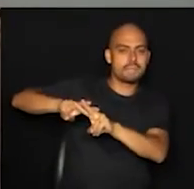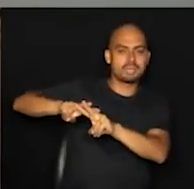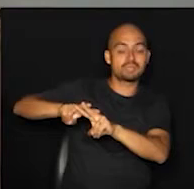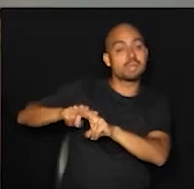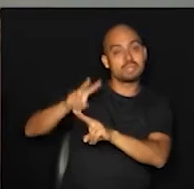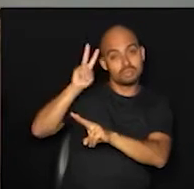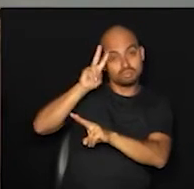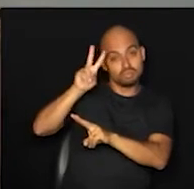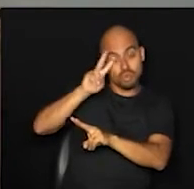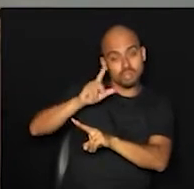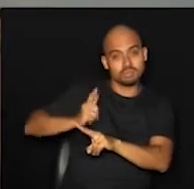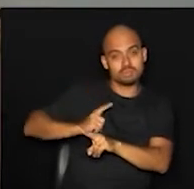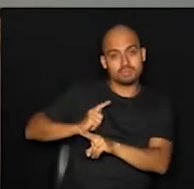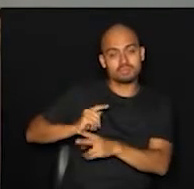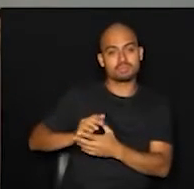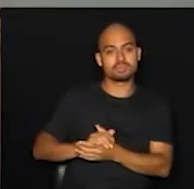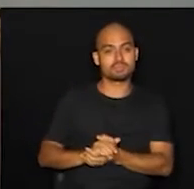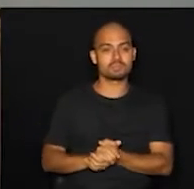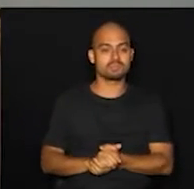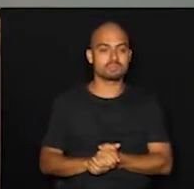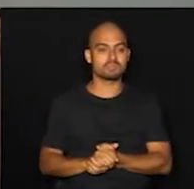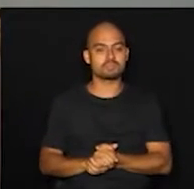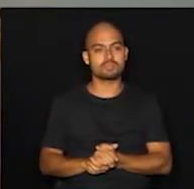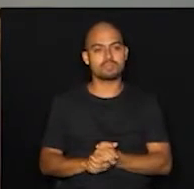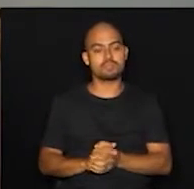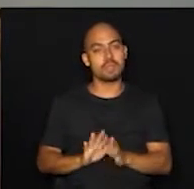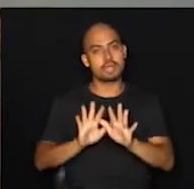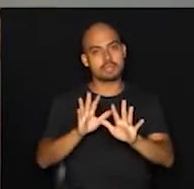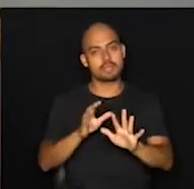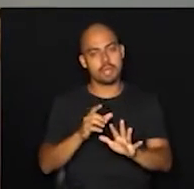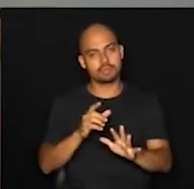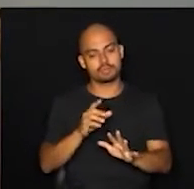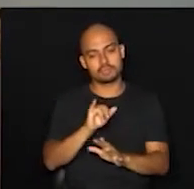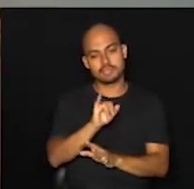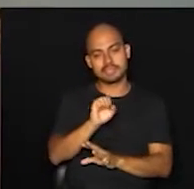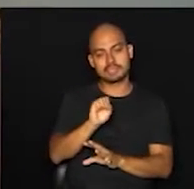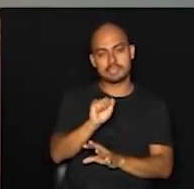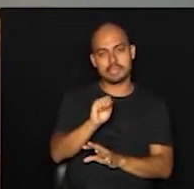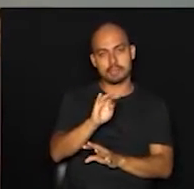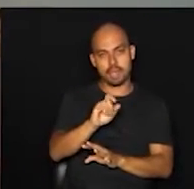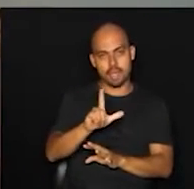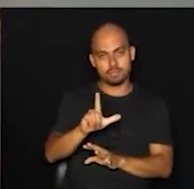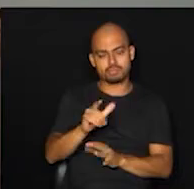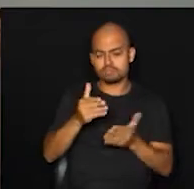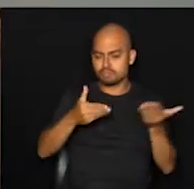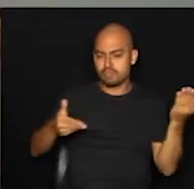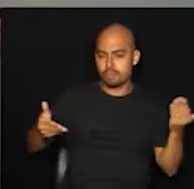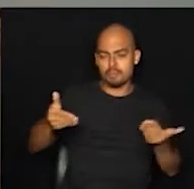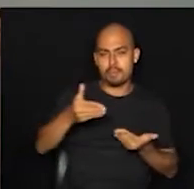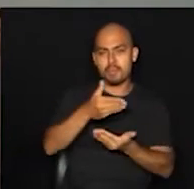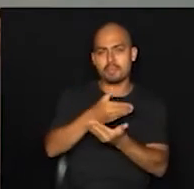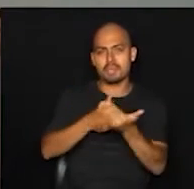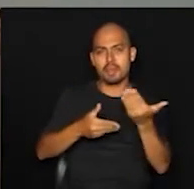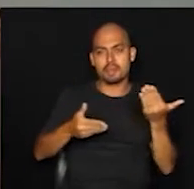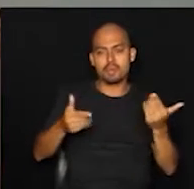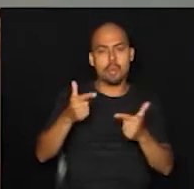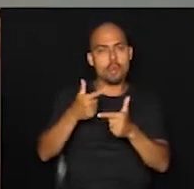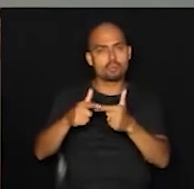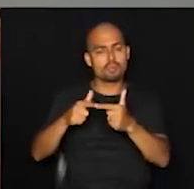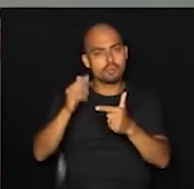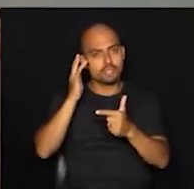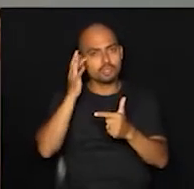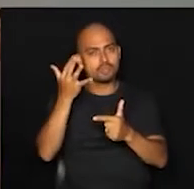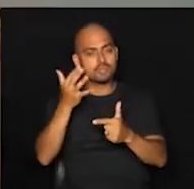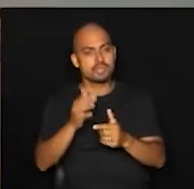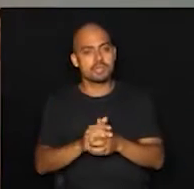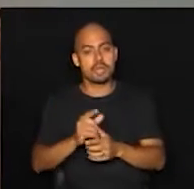história. E aí, nesse sentido, ela mediava assim, ela sempre tentou, assim como depois vai ser no